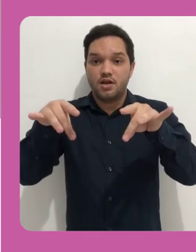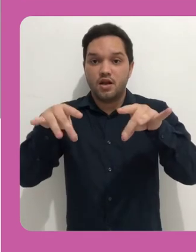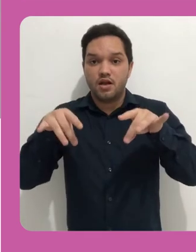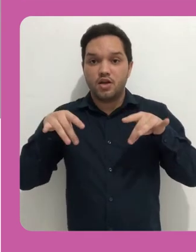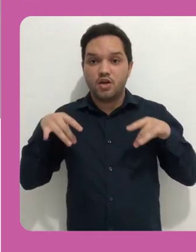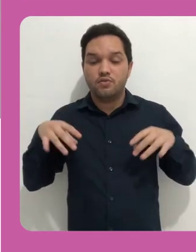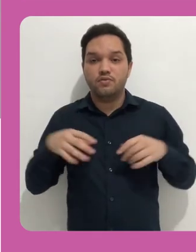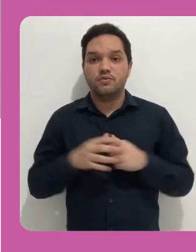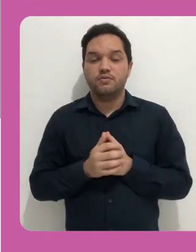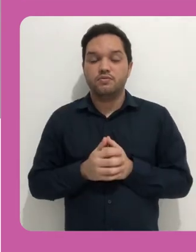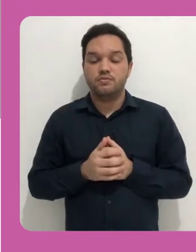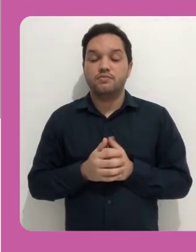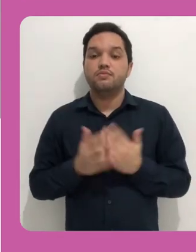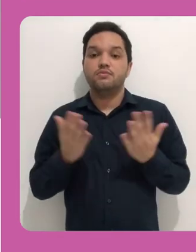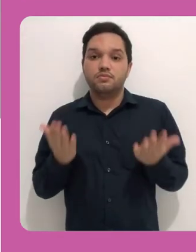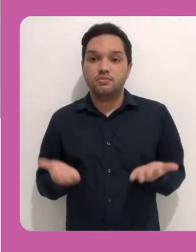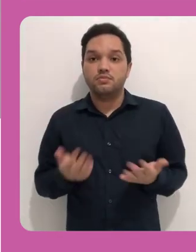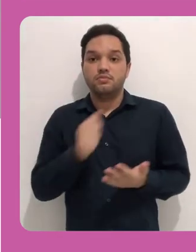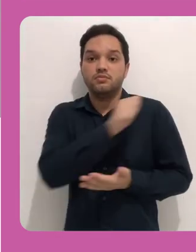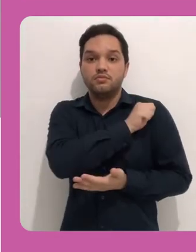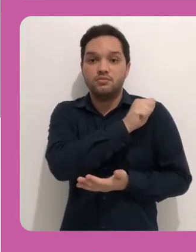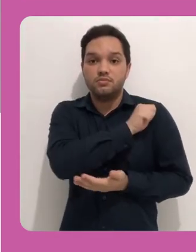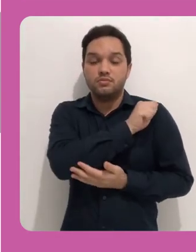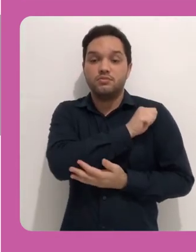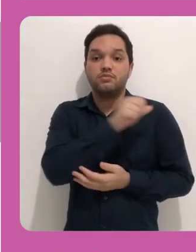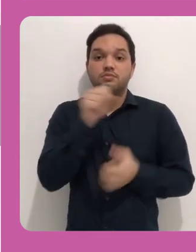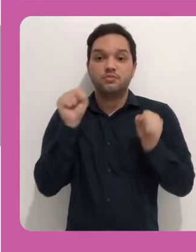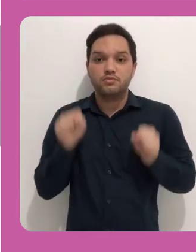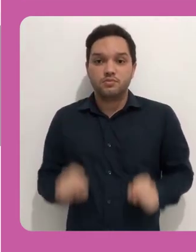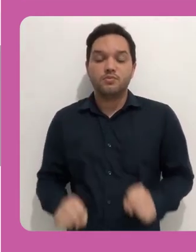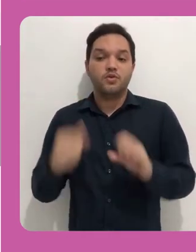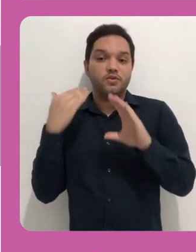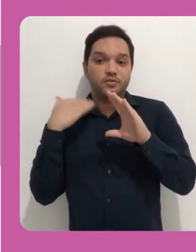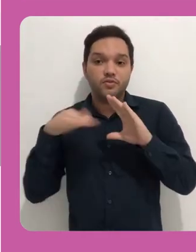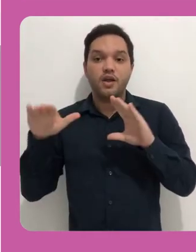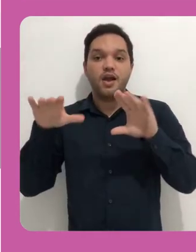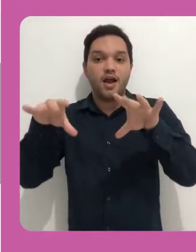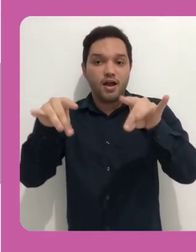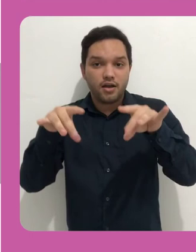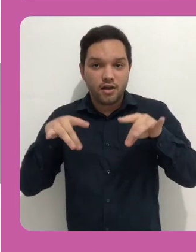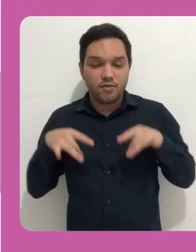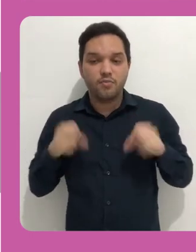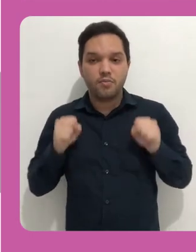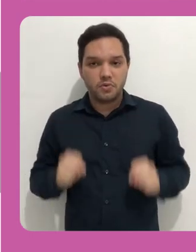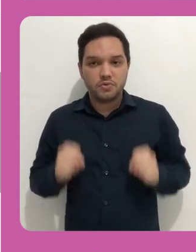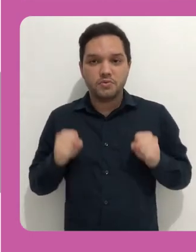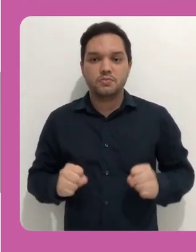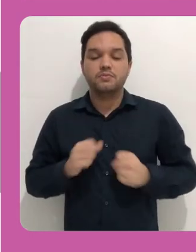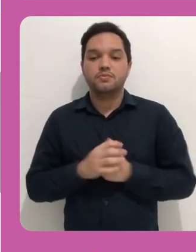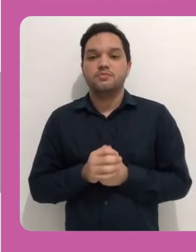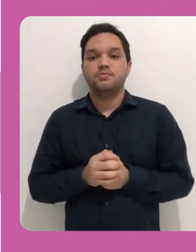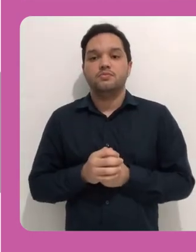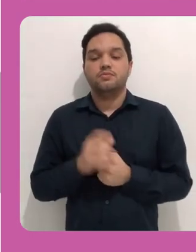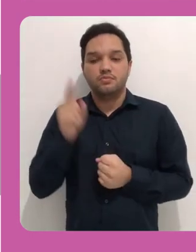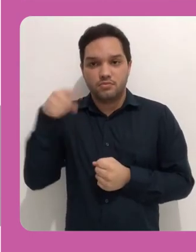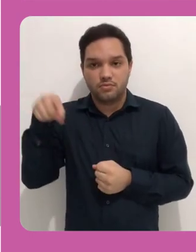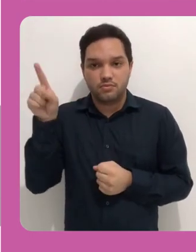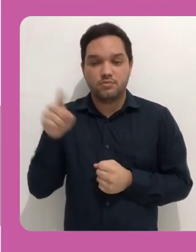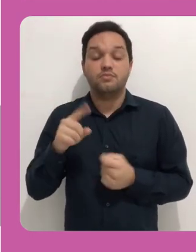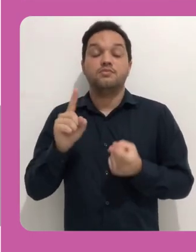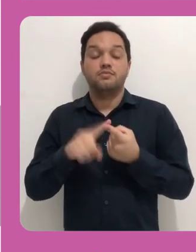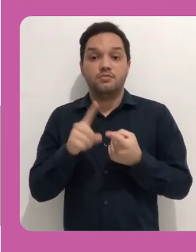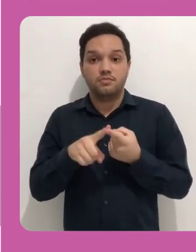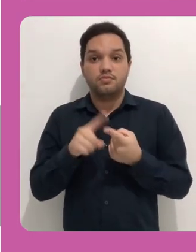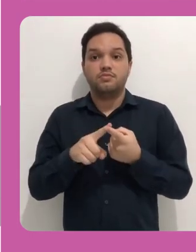Envio de arquivos. Então o aluno vai poder enviar um arquivo, né? Vou deixar